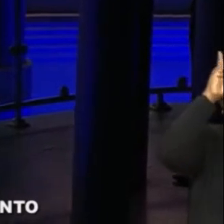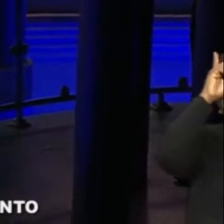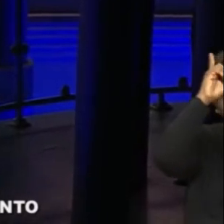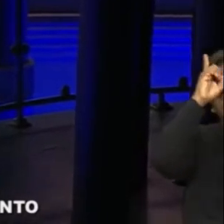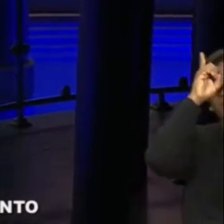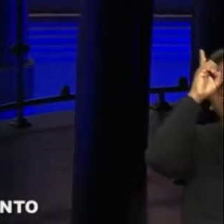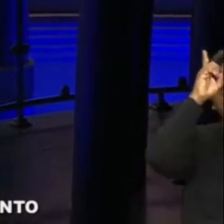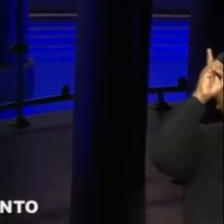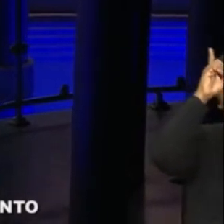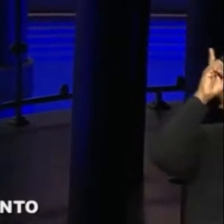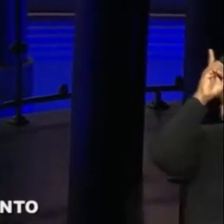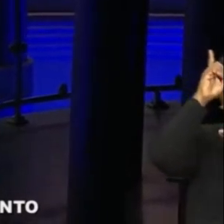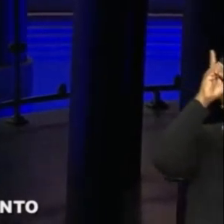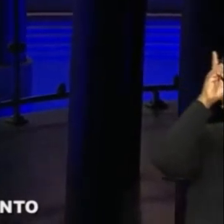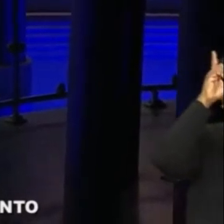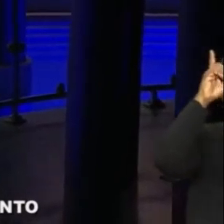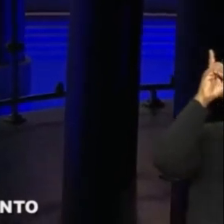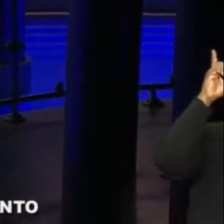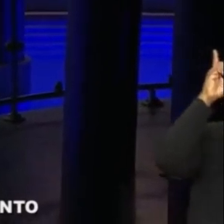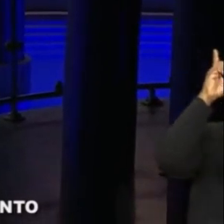o Deus vivo.